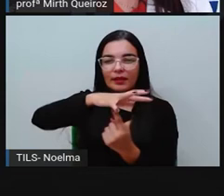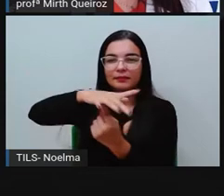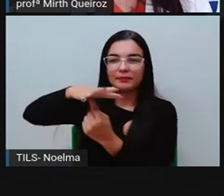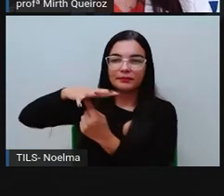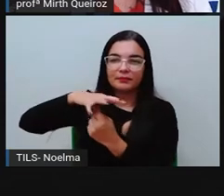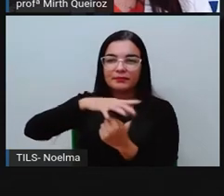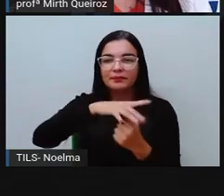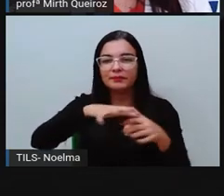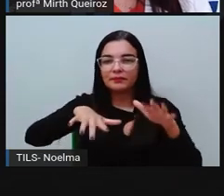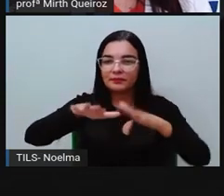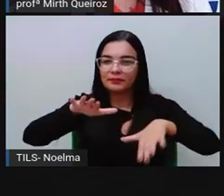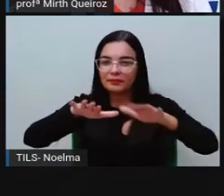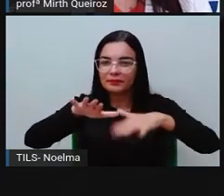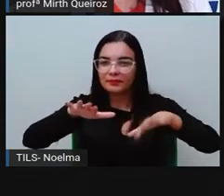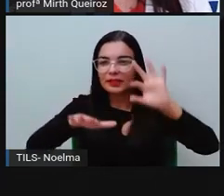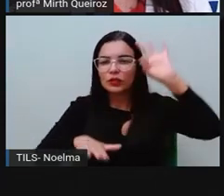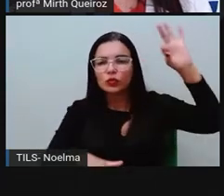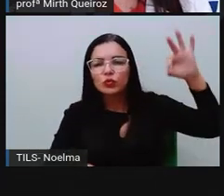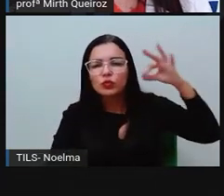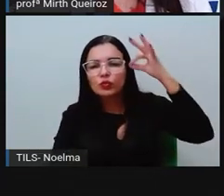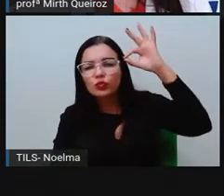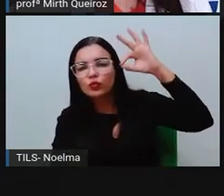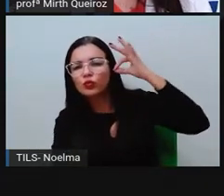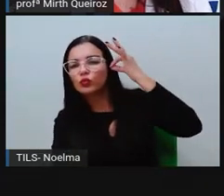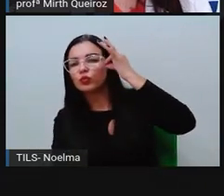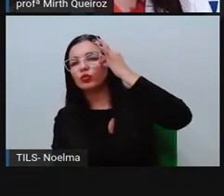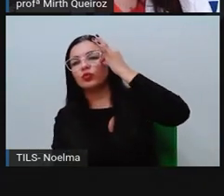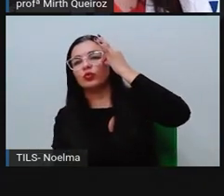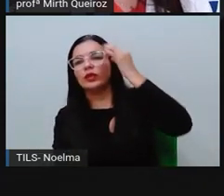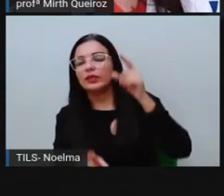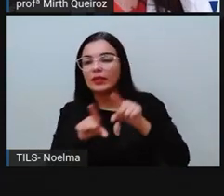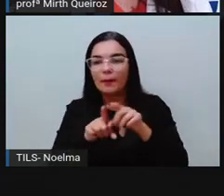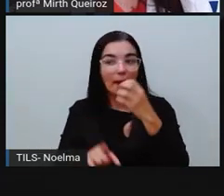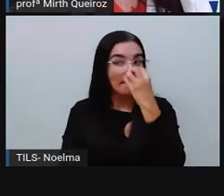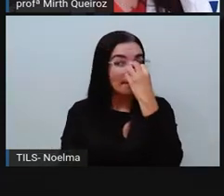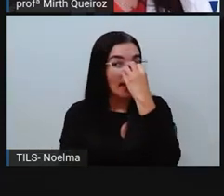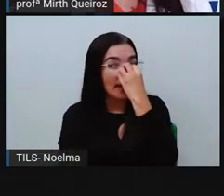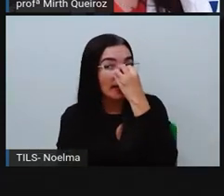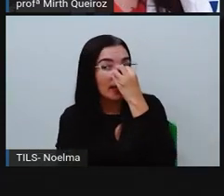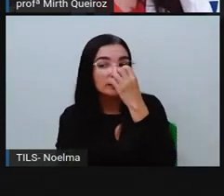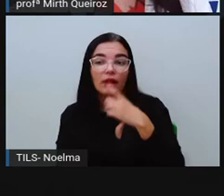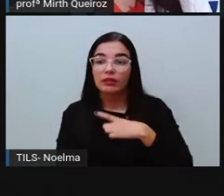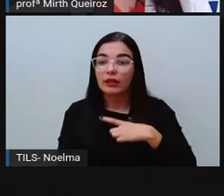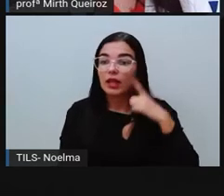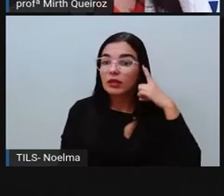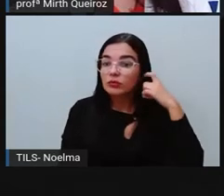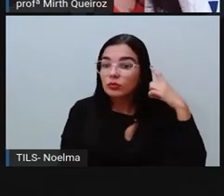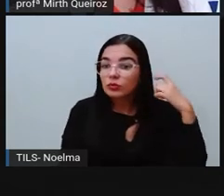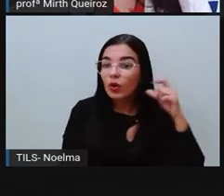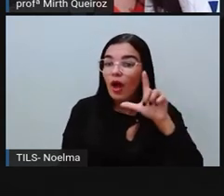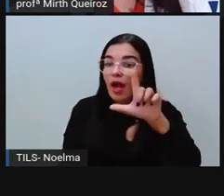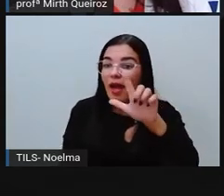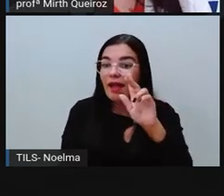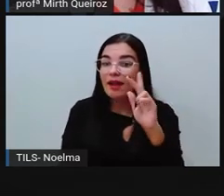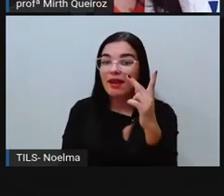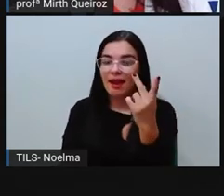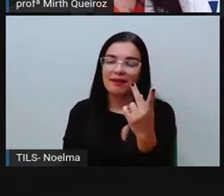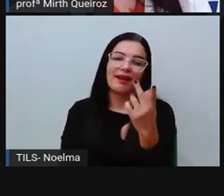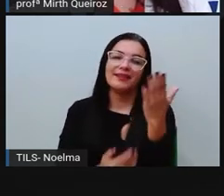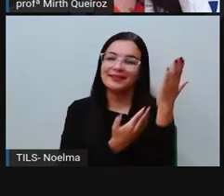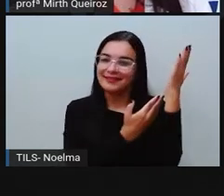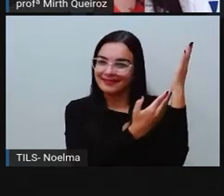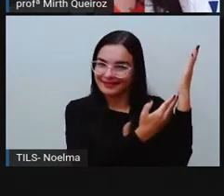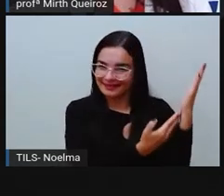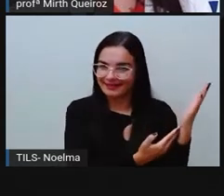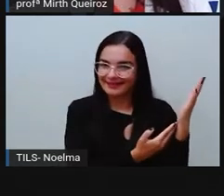abelha, palhaço, são palavras que apresentam o LH. E aí tem o som de lê, ó. Ilha,